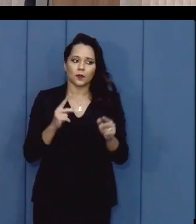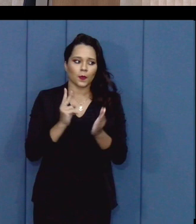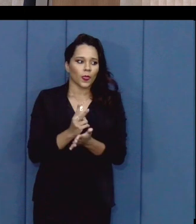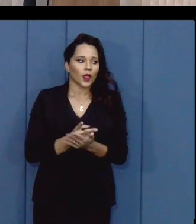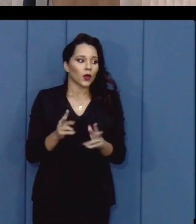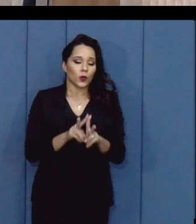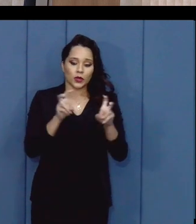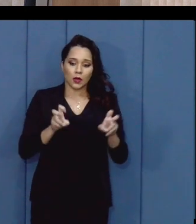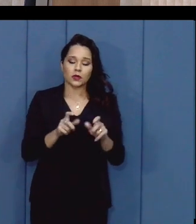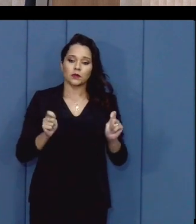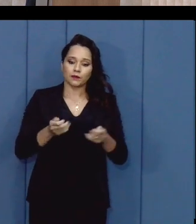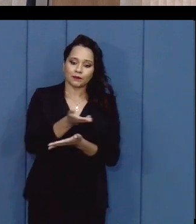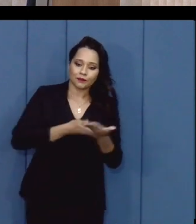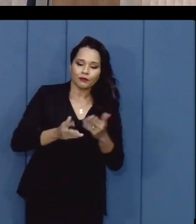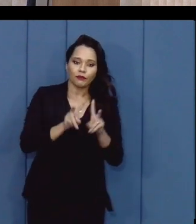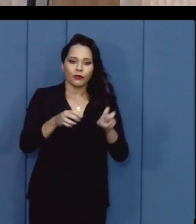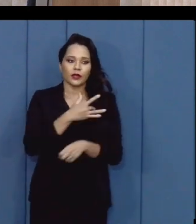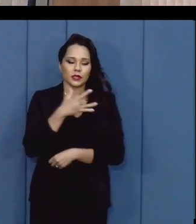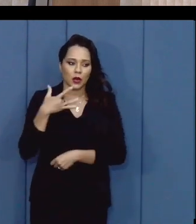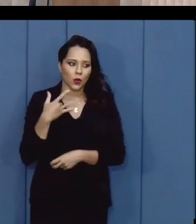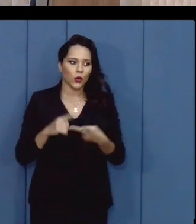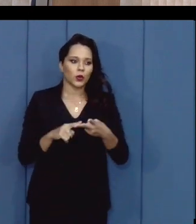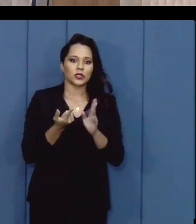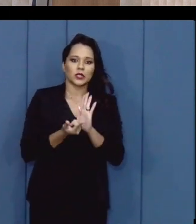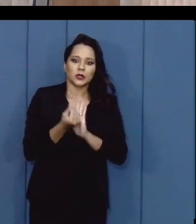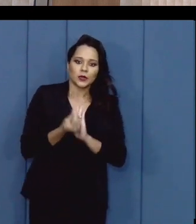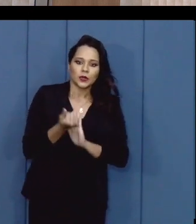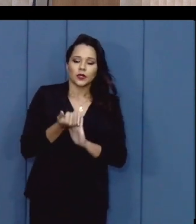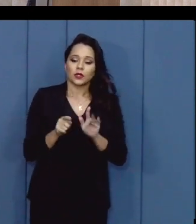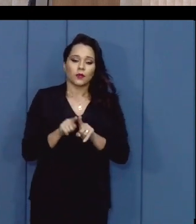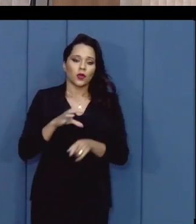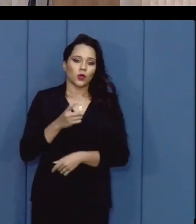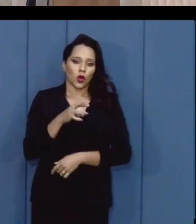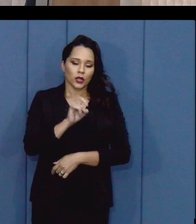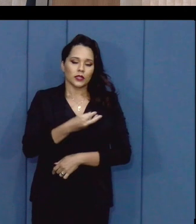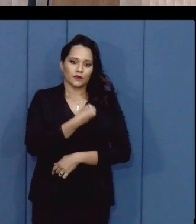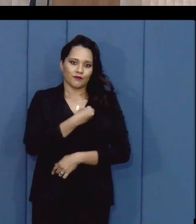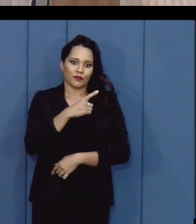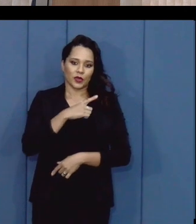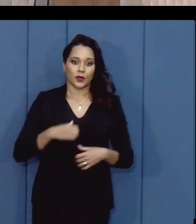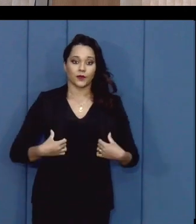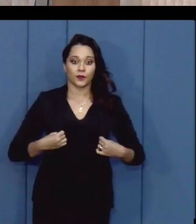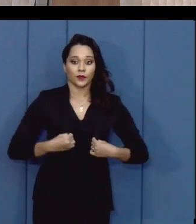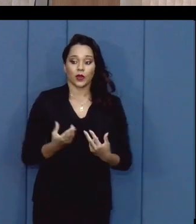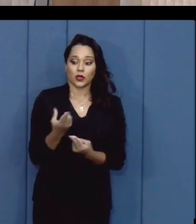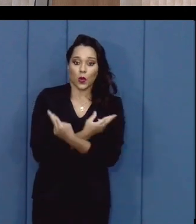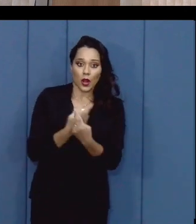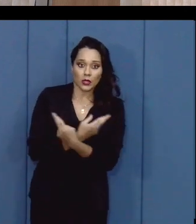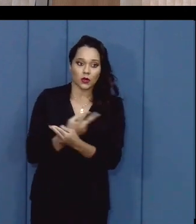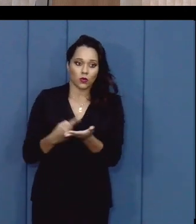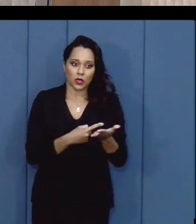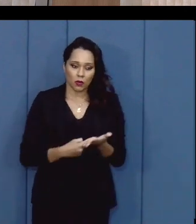relação a temas que permeiam aí questões sanitárias, questões fitossanitárias, e onde o Codex está presente, né? Então, essa correlação